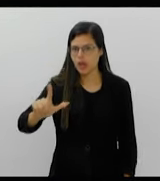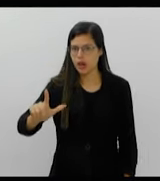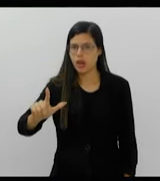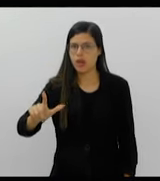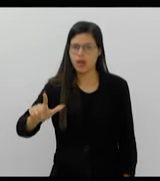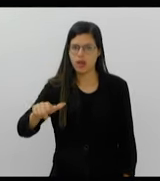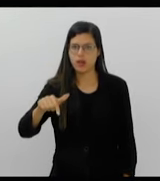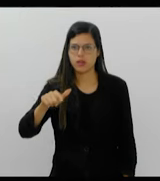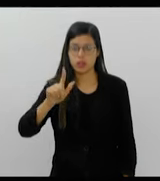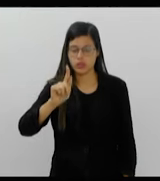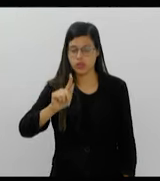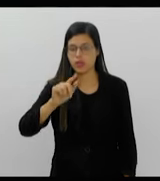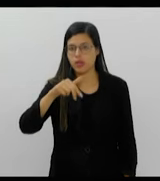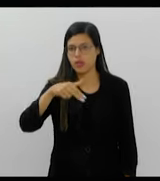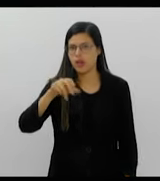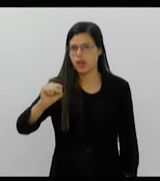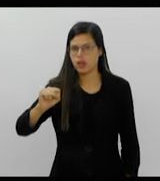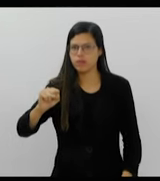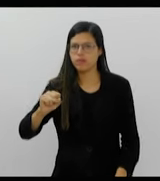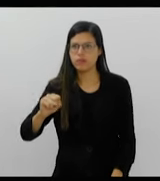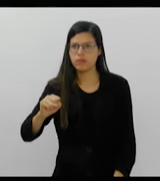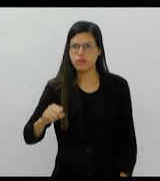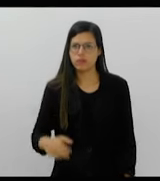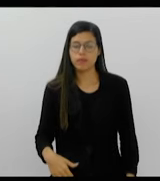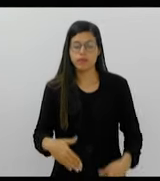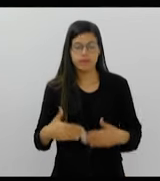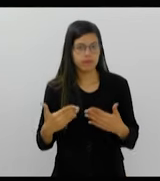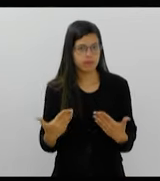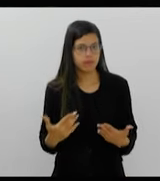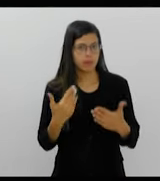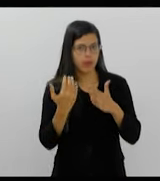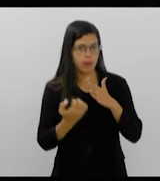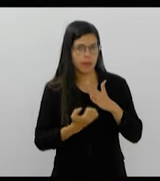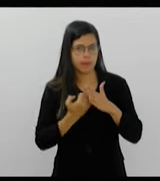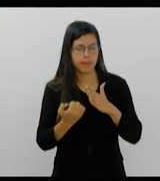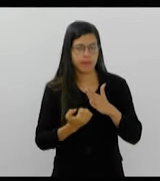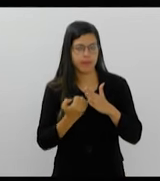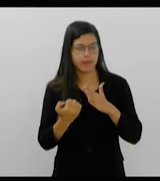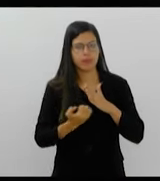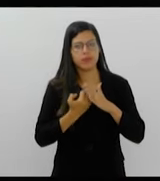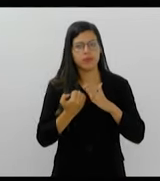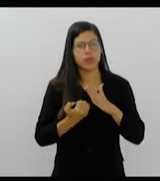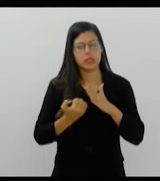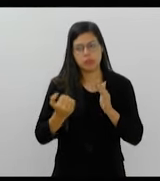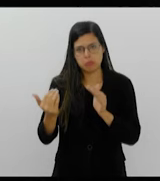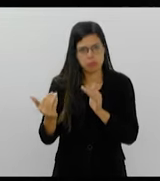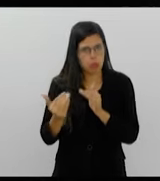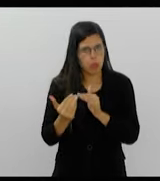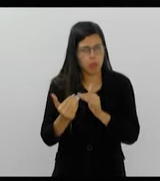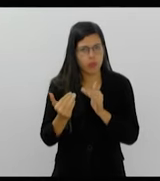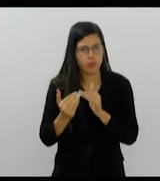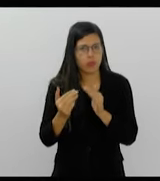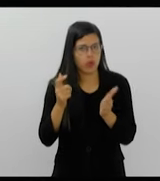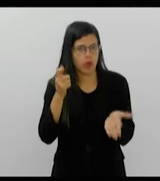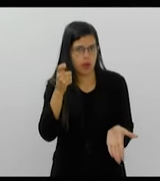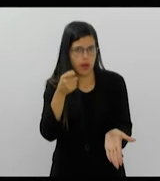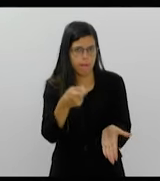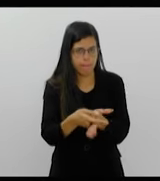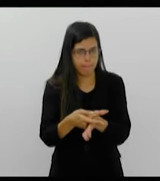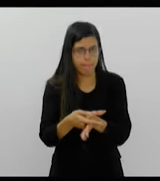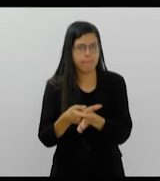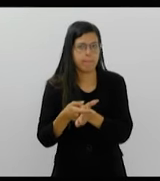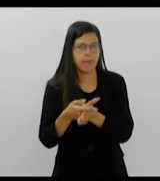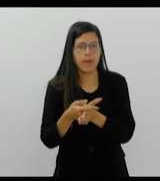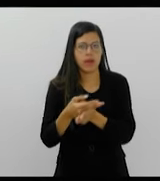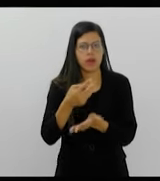física tradicional. Como contrapartida, as distribuidoras concordaram em pagar uma outorga